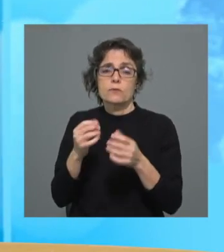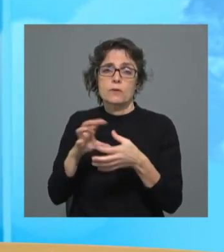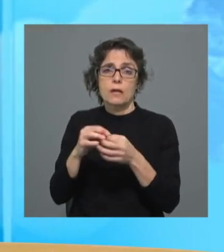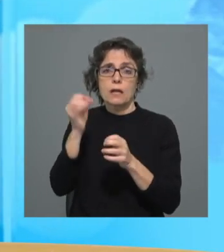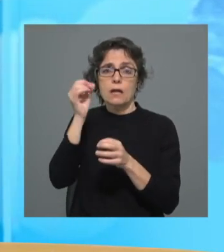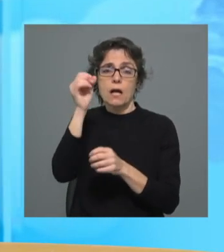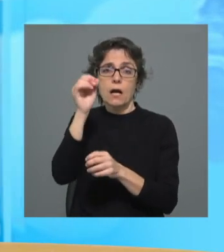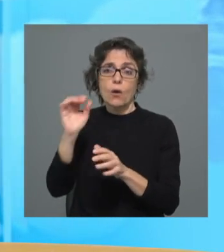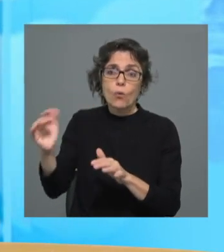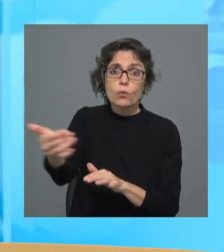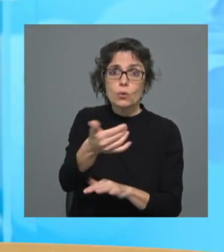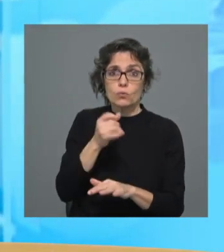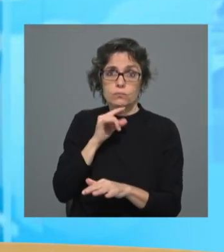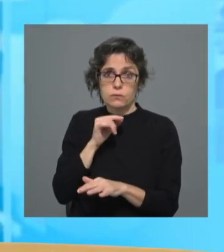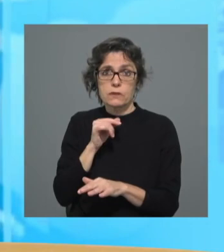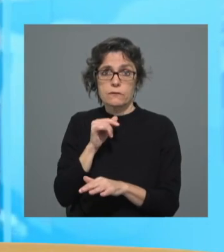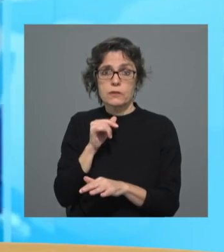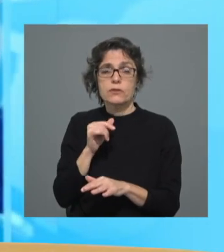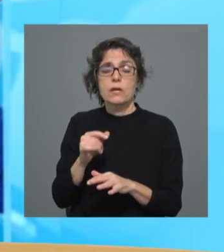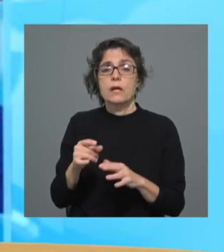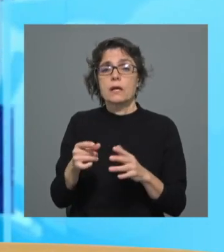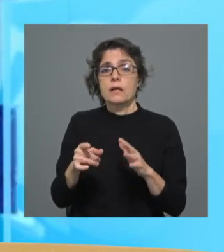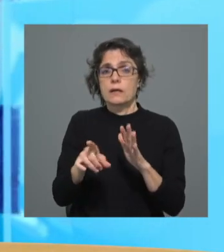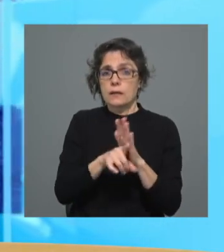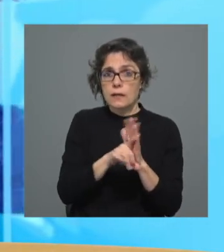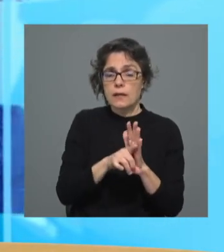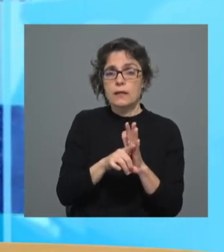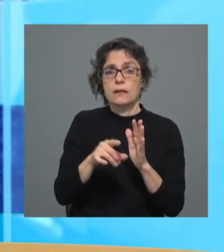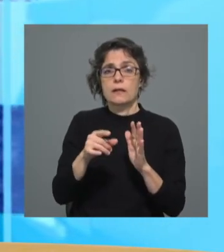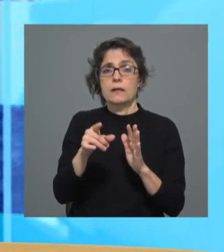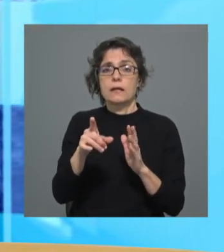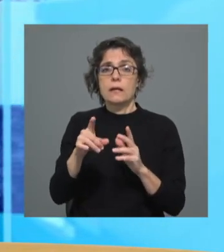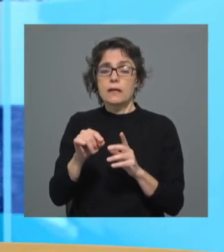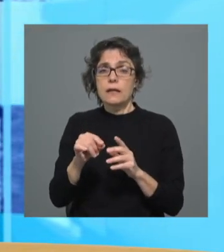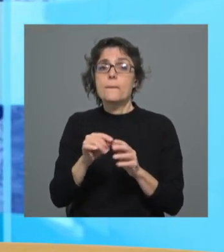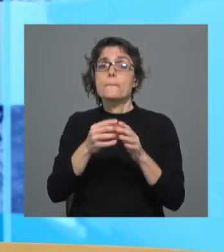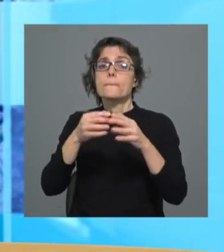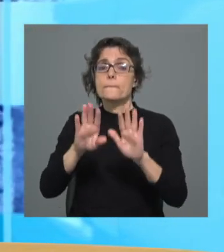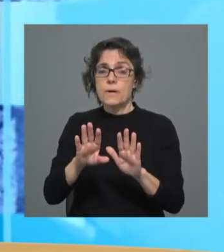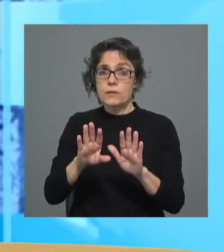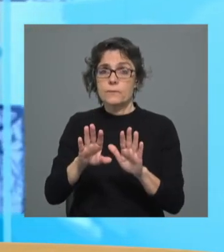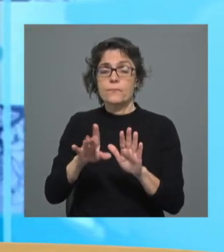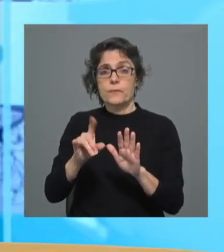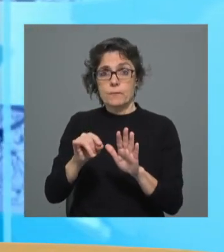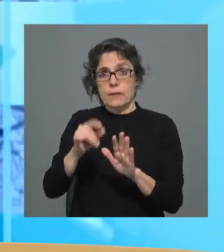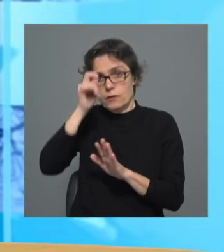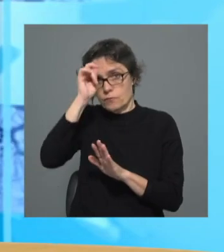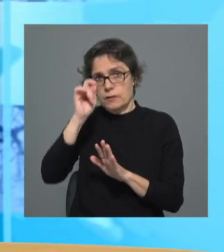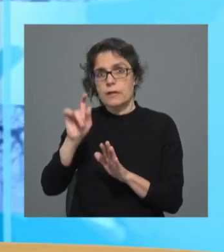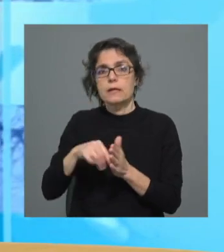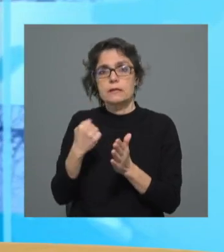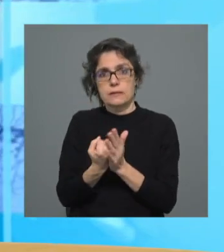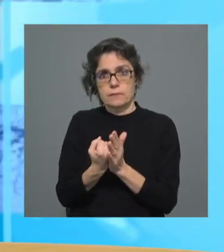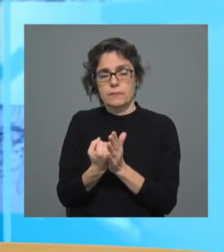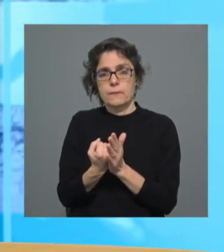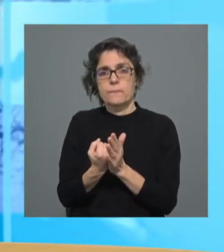sejam desencorajadas a recorrer também à Justiça Civil, sendo que também se diz que é preciso respeitar a vontade das vítimas